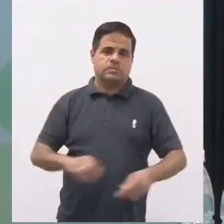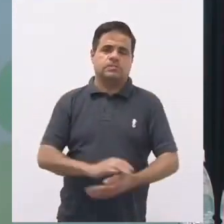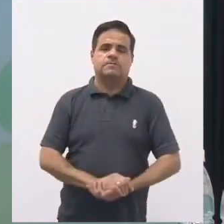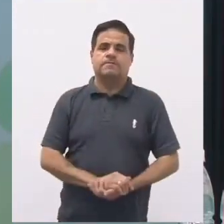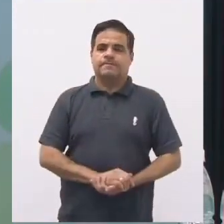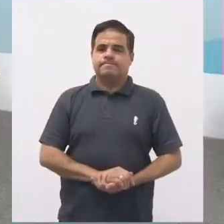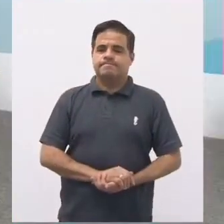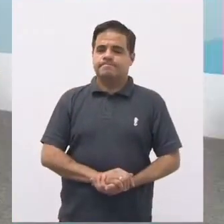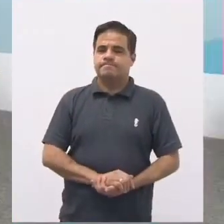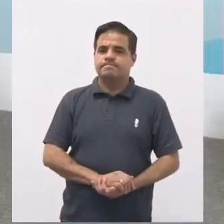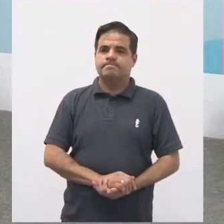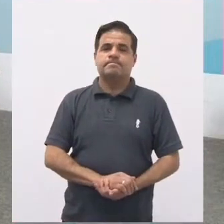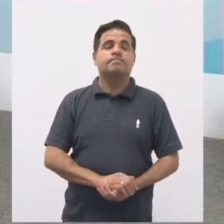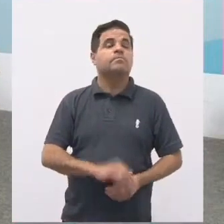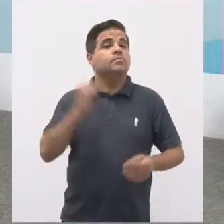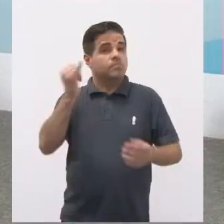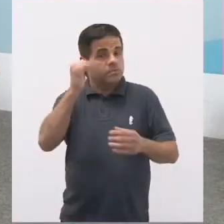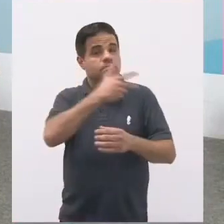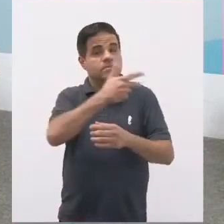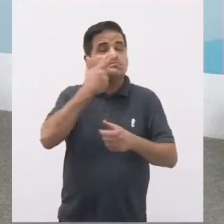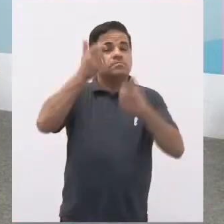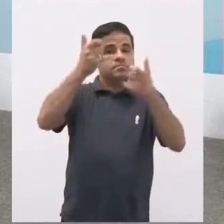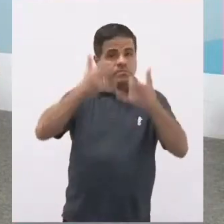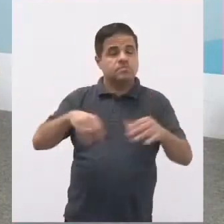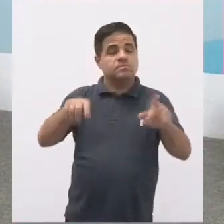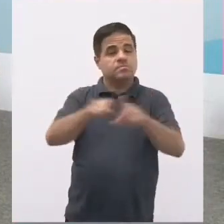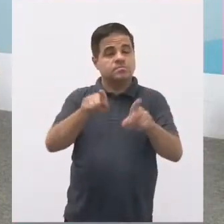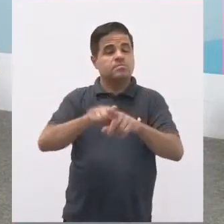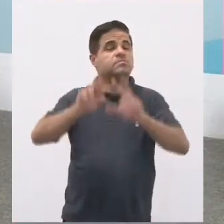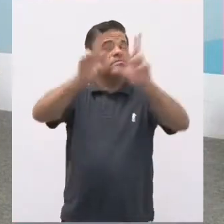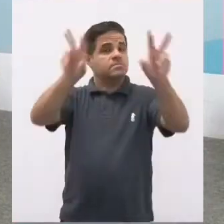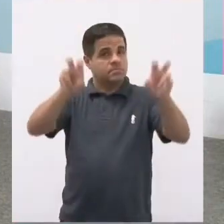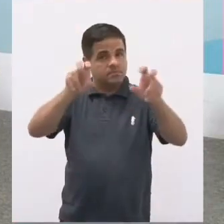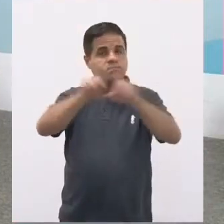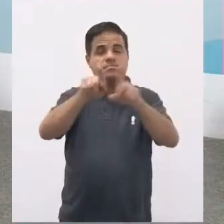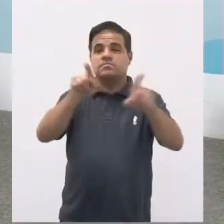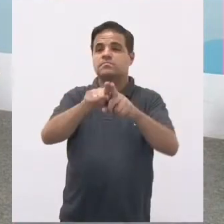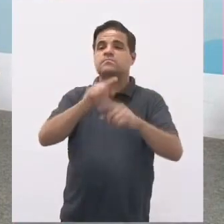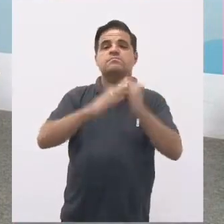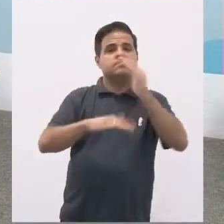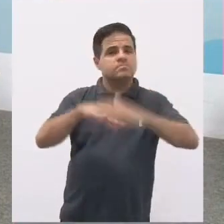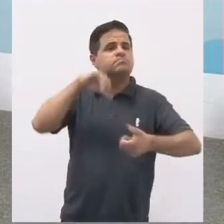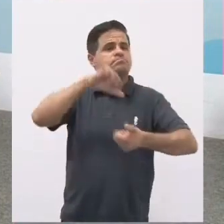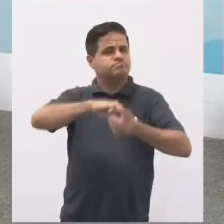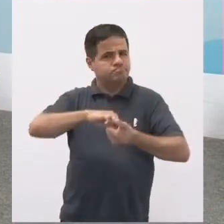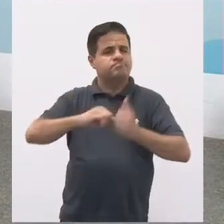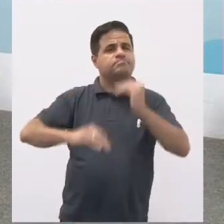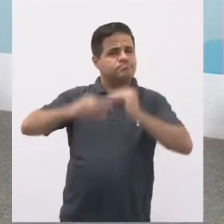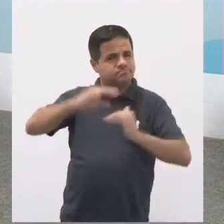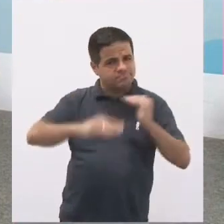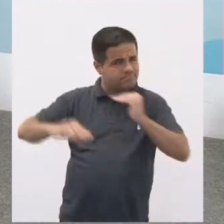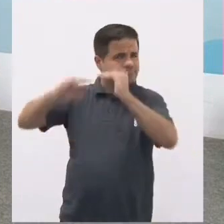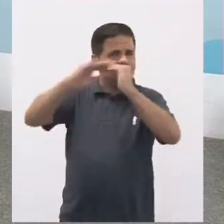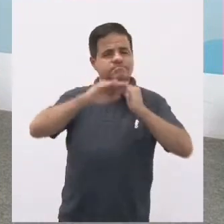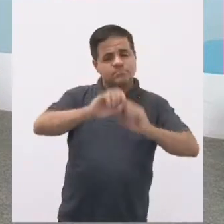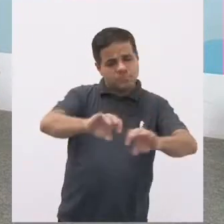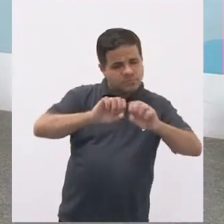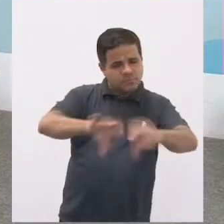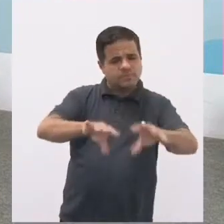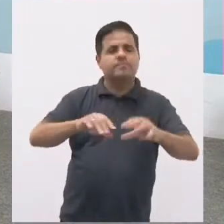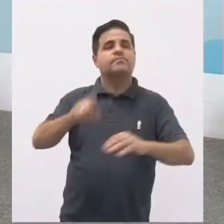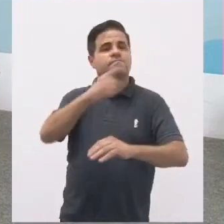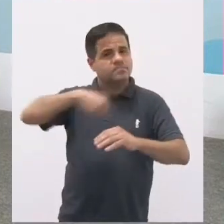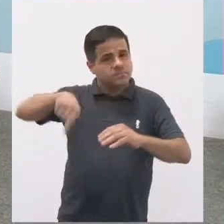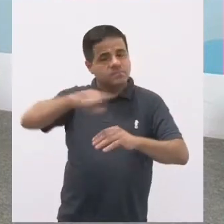É importante também que você acabou de destacar, falar a questão da qualidade, né? Qualidade, processo de ensino de qualidade, não a qualidade daquele